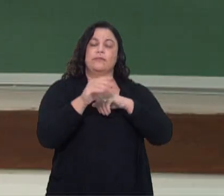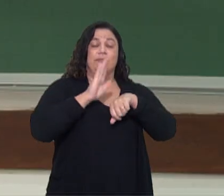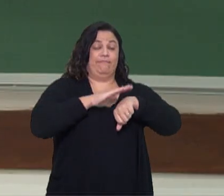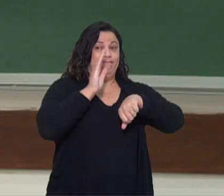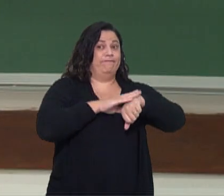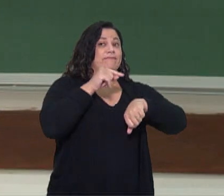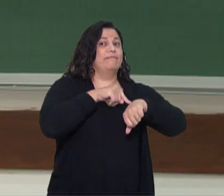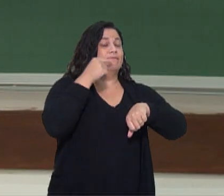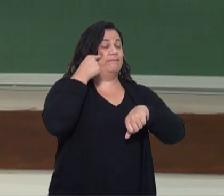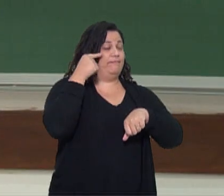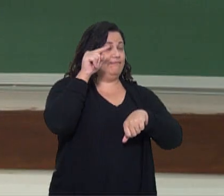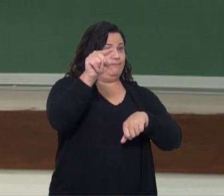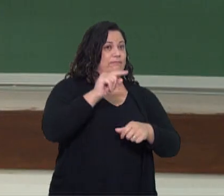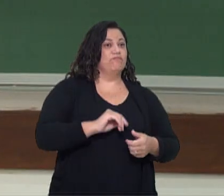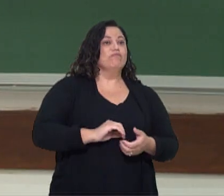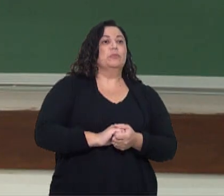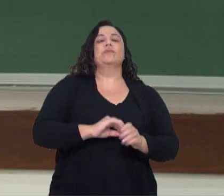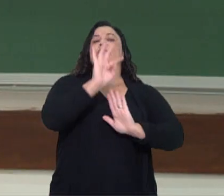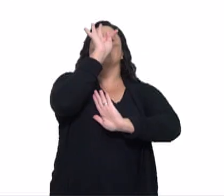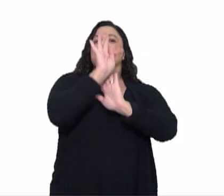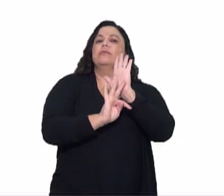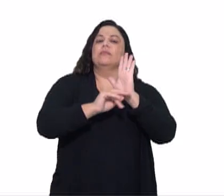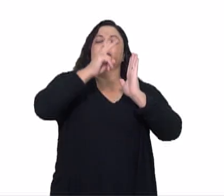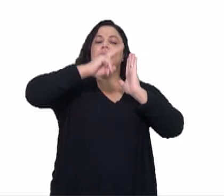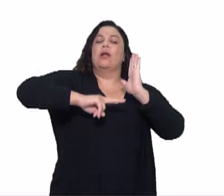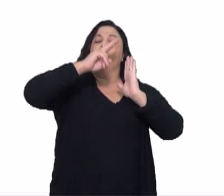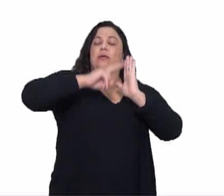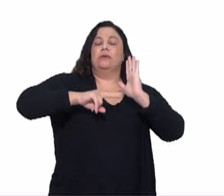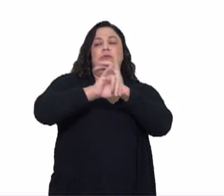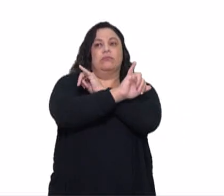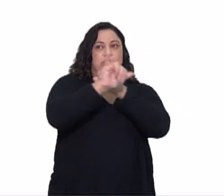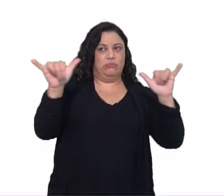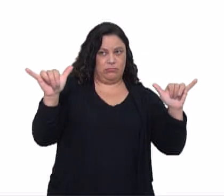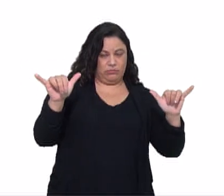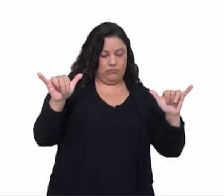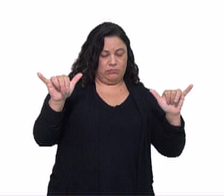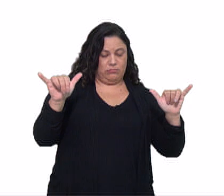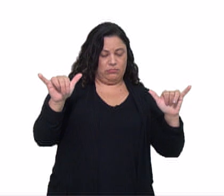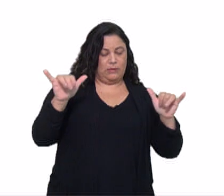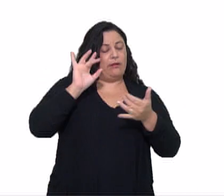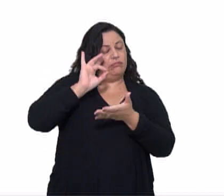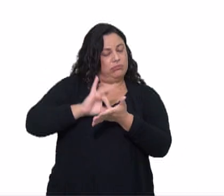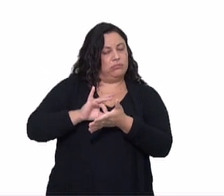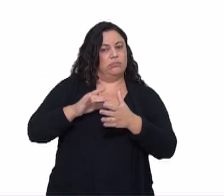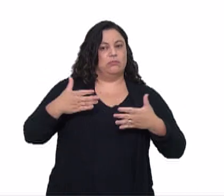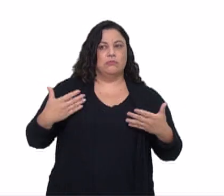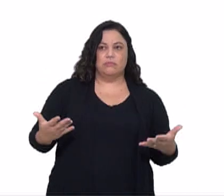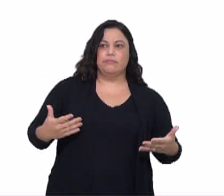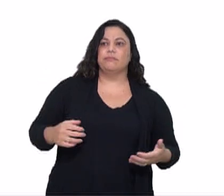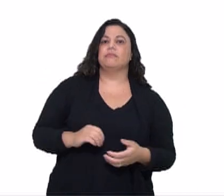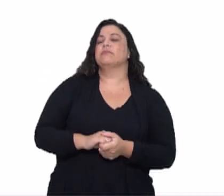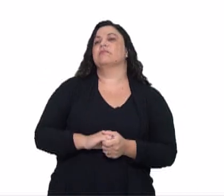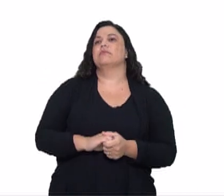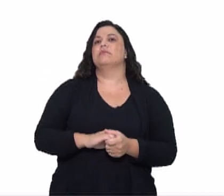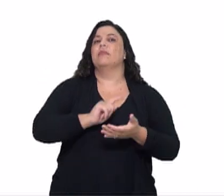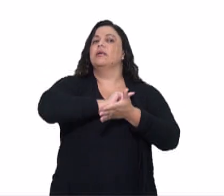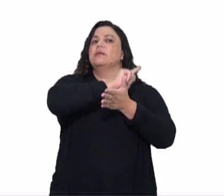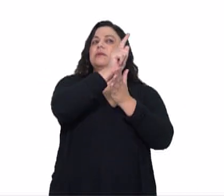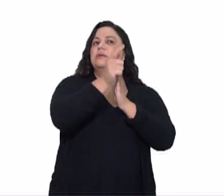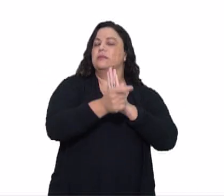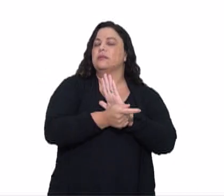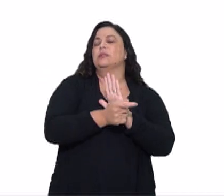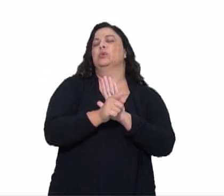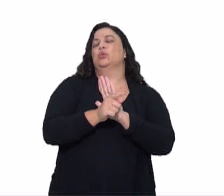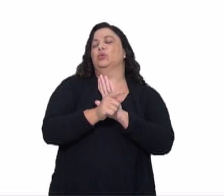vocês. Então, o texto que você leu é uma notícia, isso é fato, é uma notícia. Nesse gênero